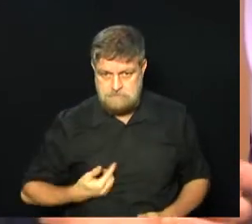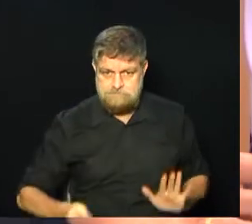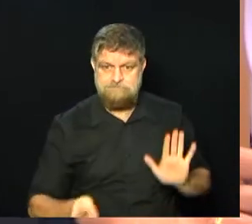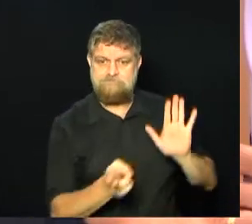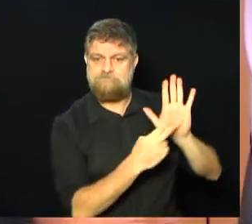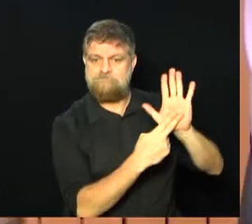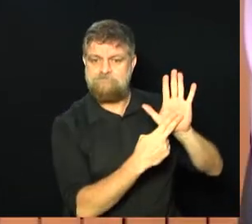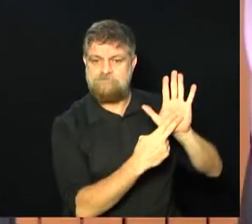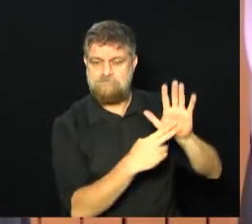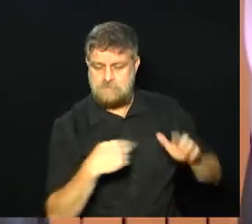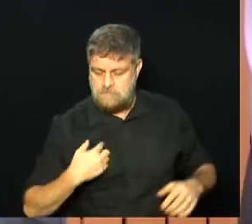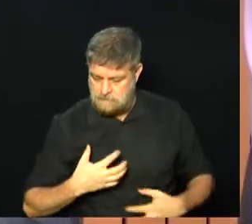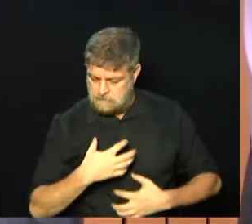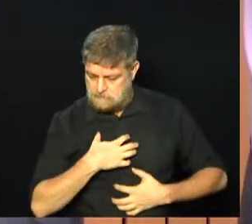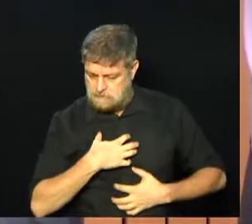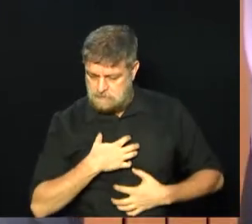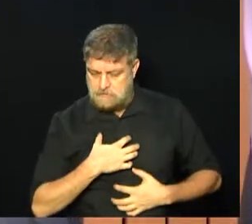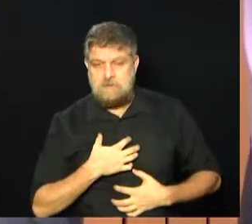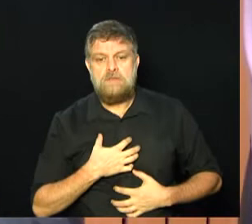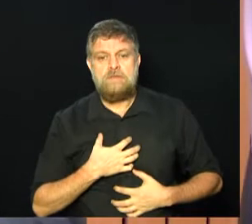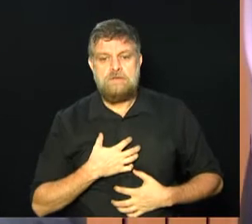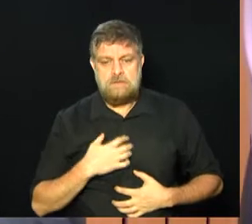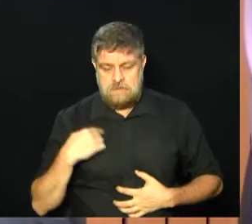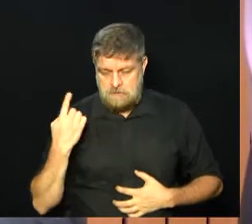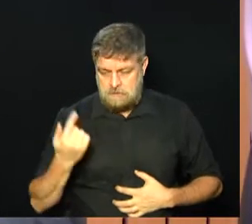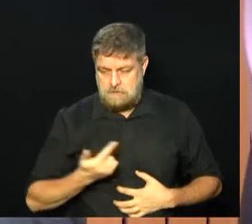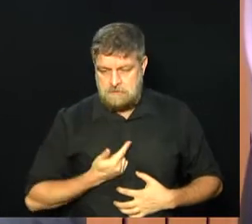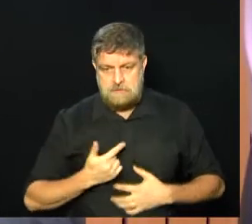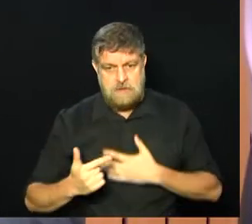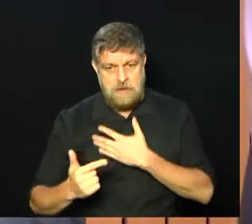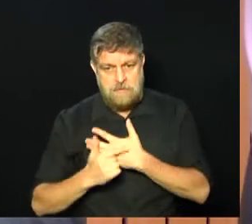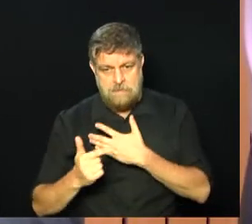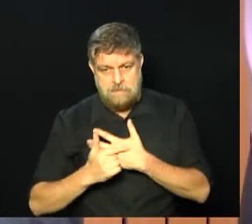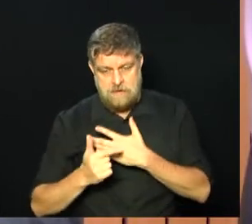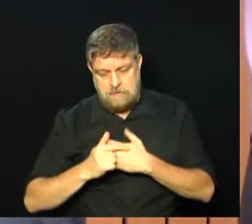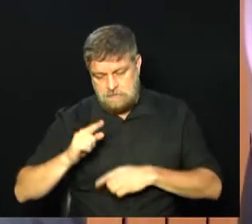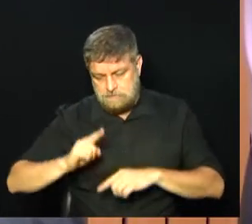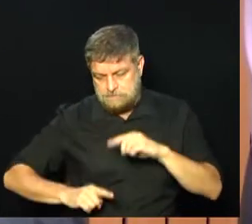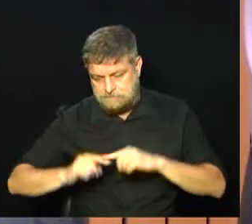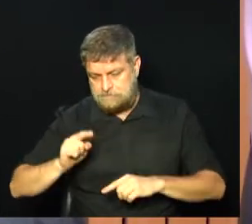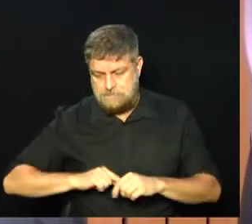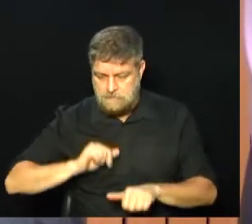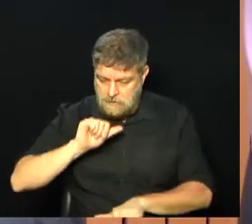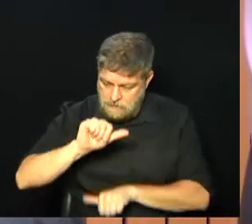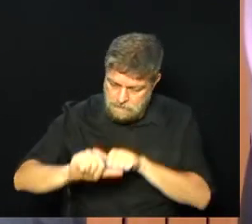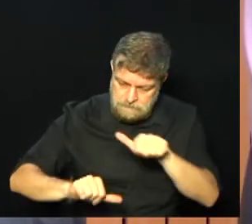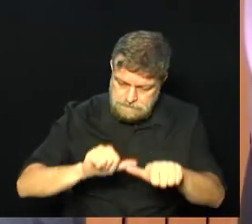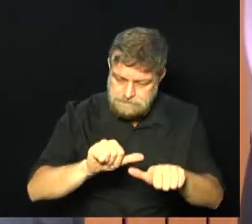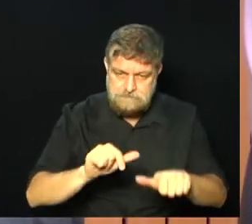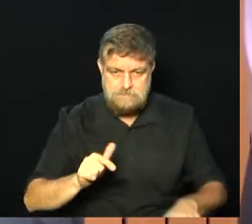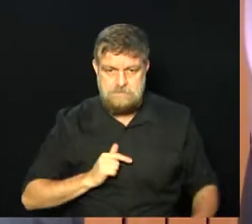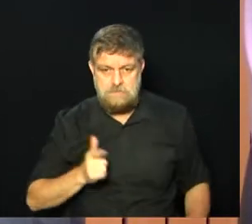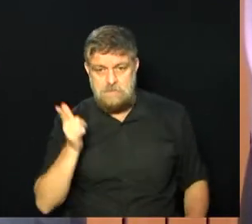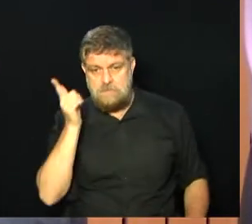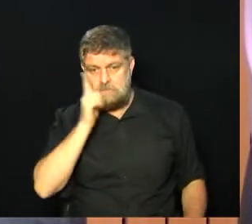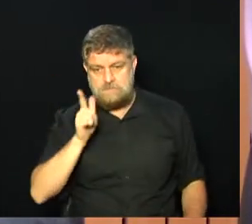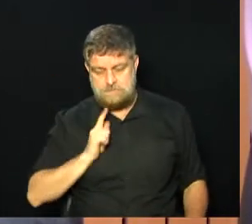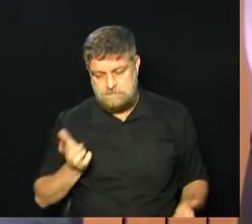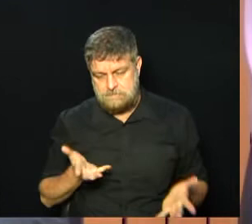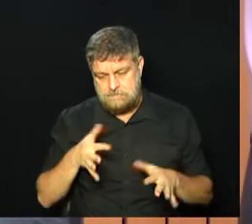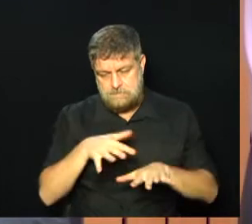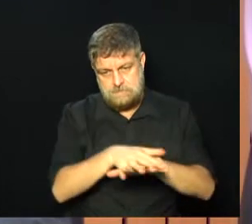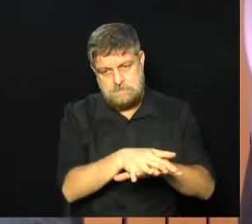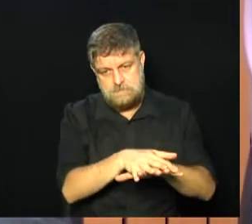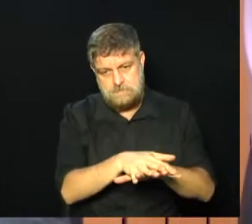motiva, enquanto vereadores, é poder ser um instrumento de mudança, de inclusão,